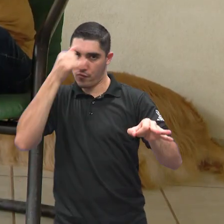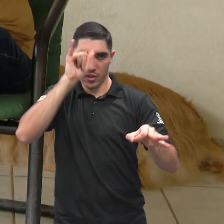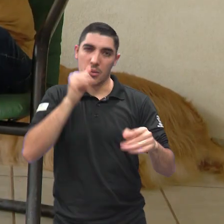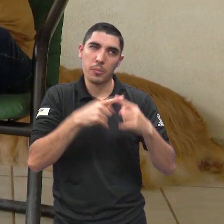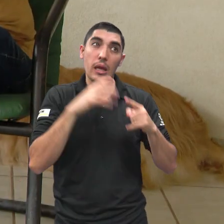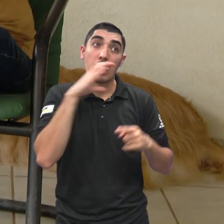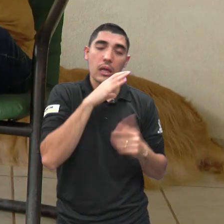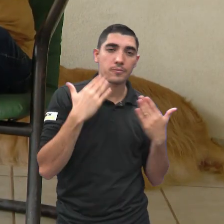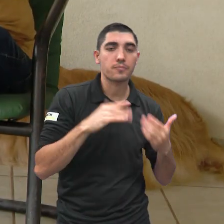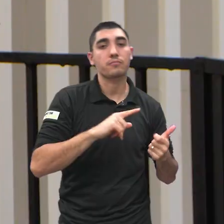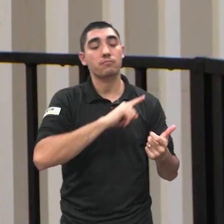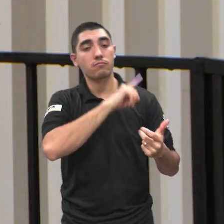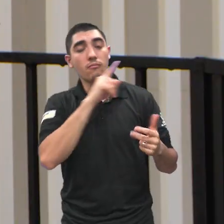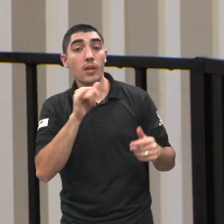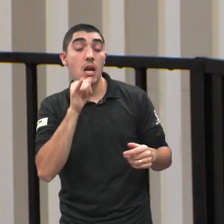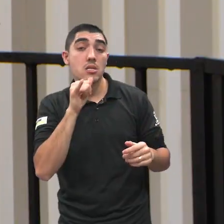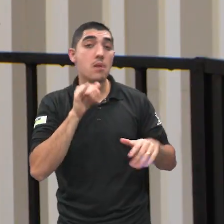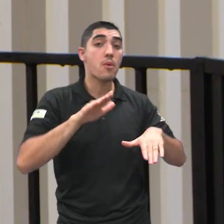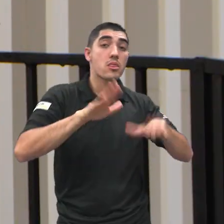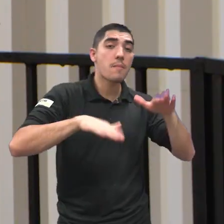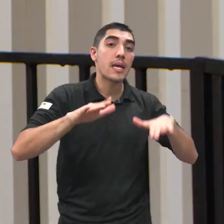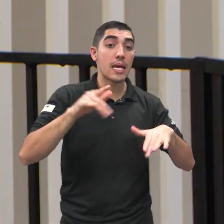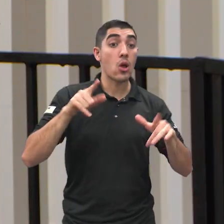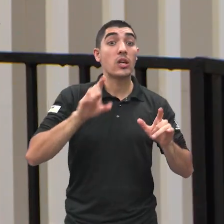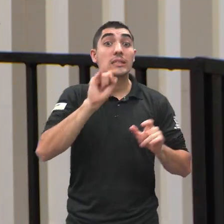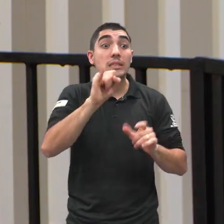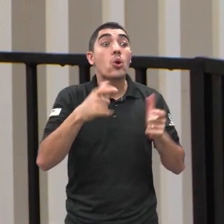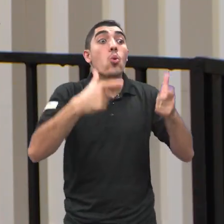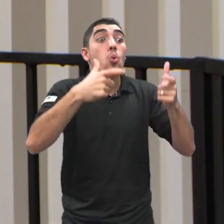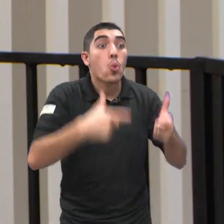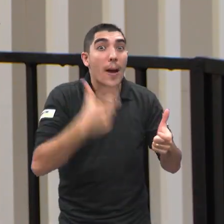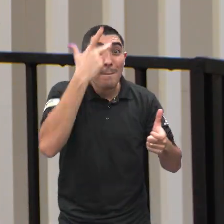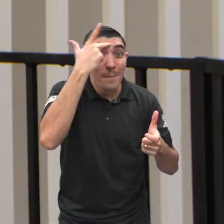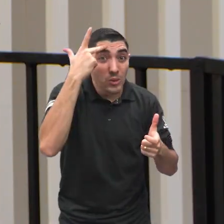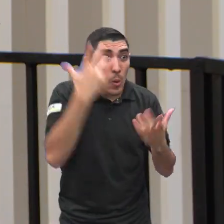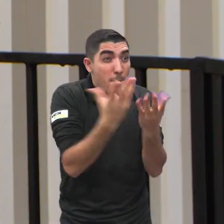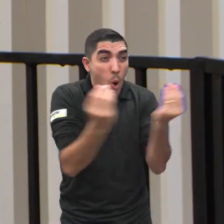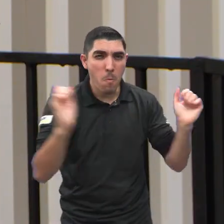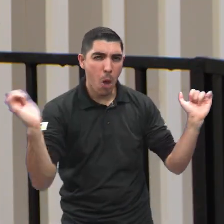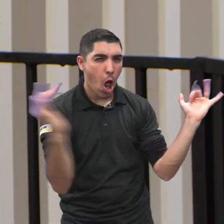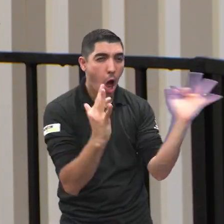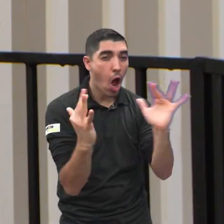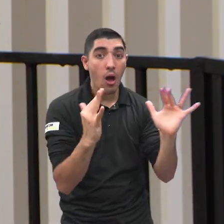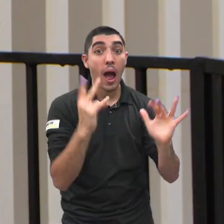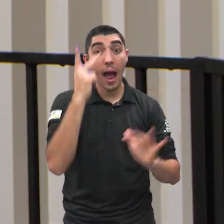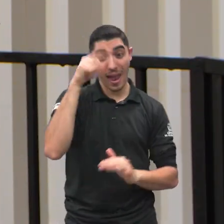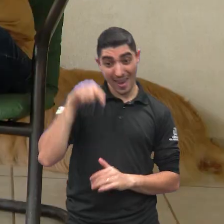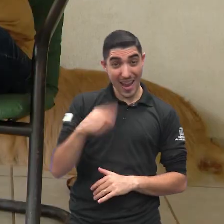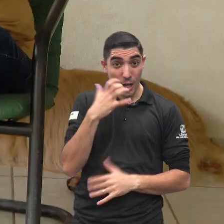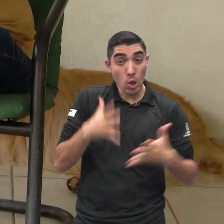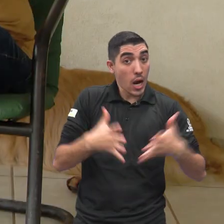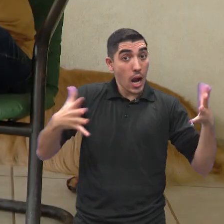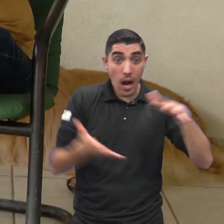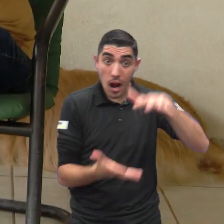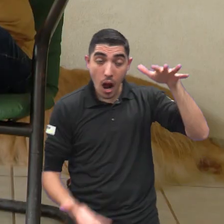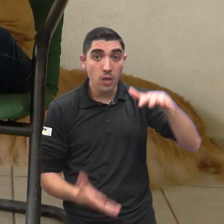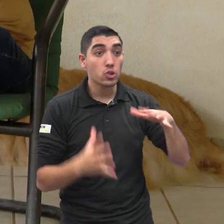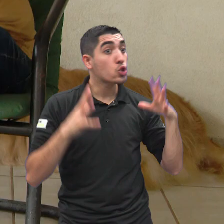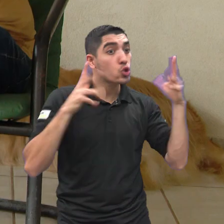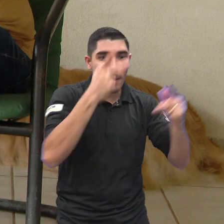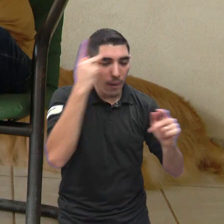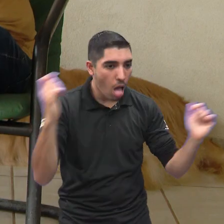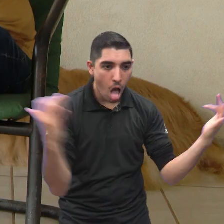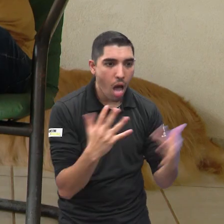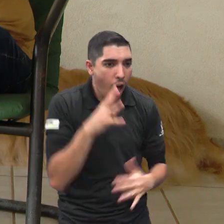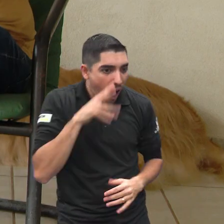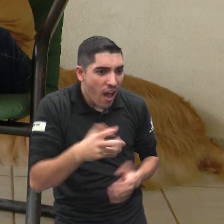e observa. Por exemplo, locais com muita gente, muito assédio, porque ele é um cachorro de grande porte, ele é assediado. Todo mundo quer